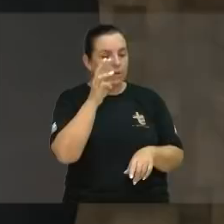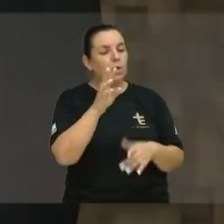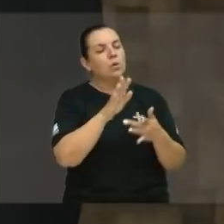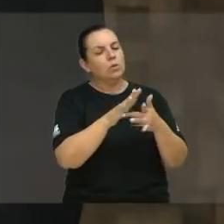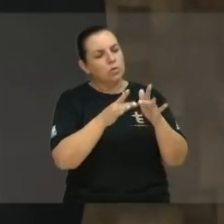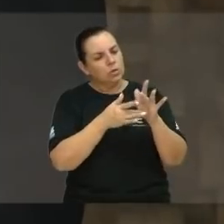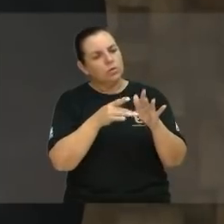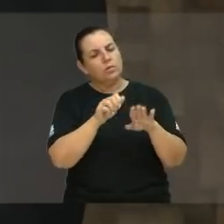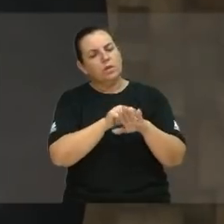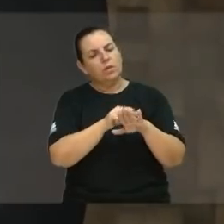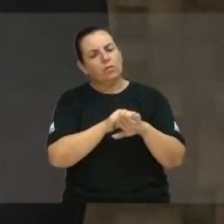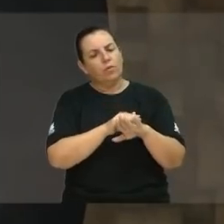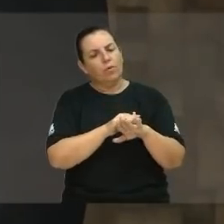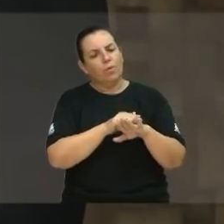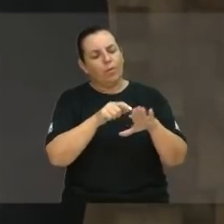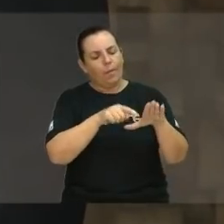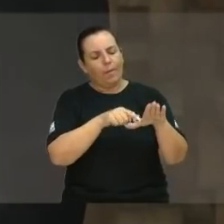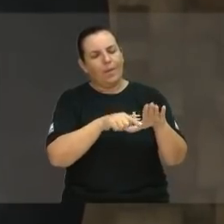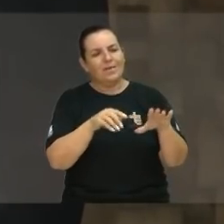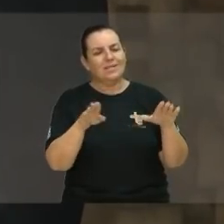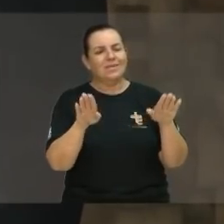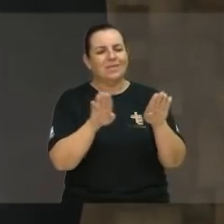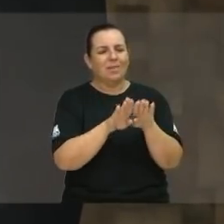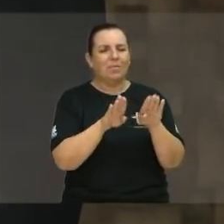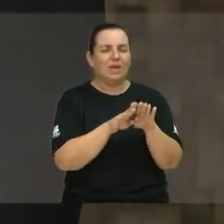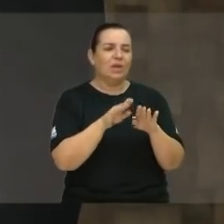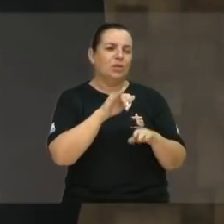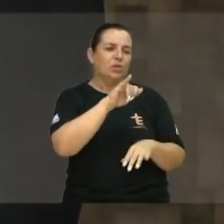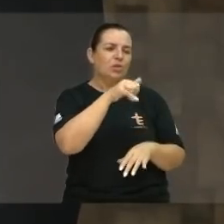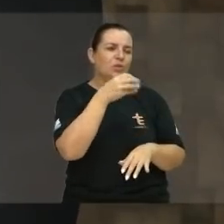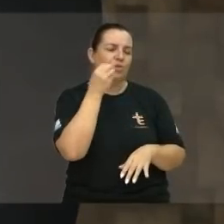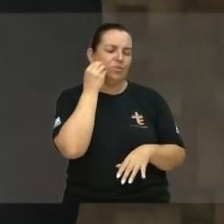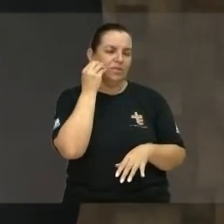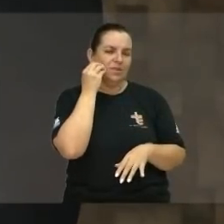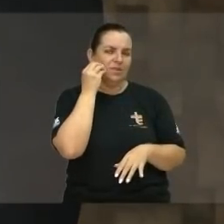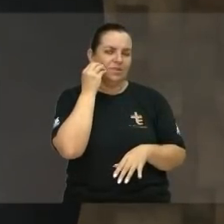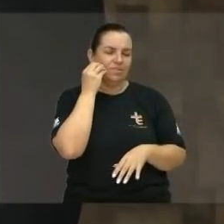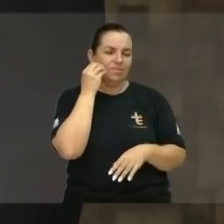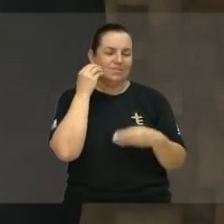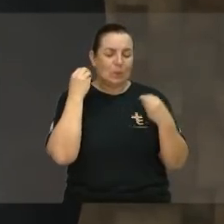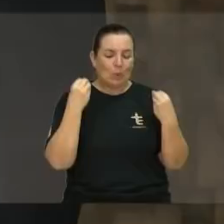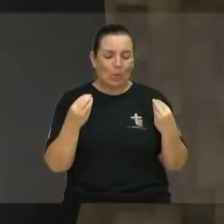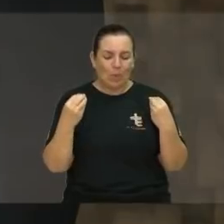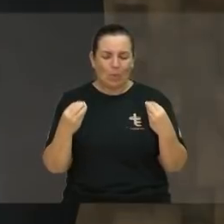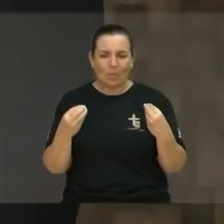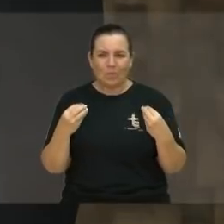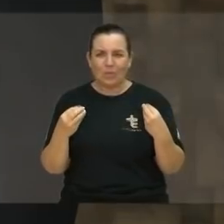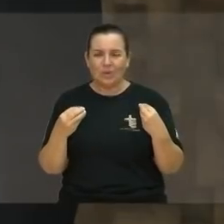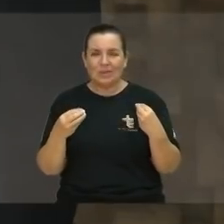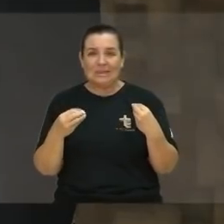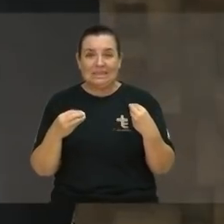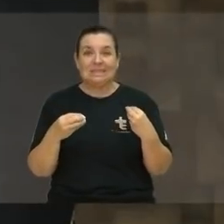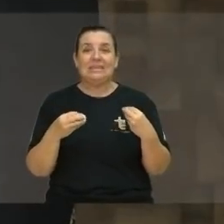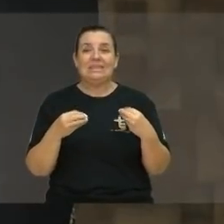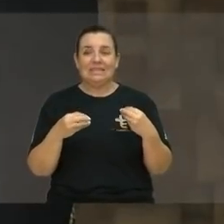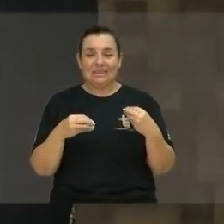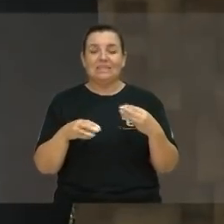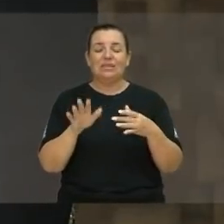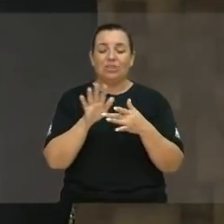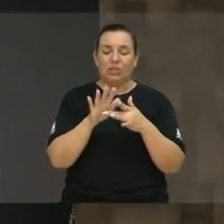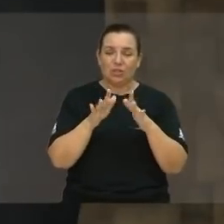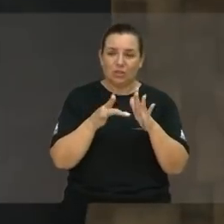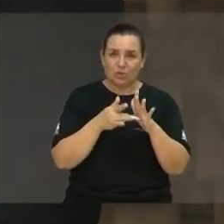lavou os pés até de judas como deve ter sido aquela cena em jesus